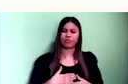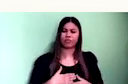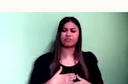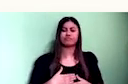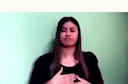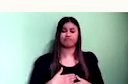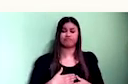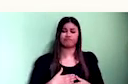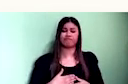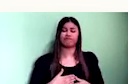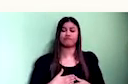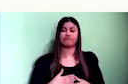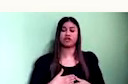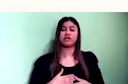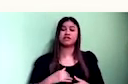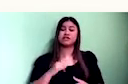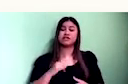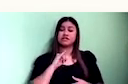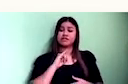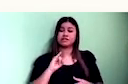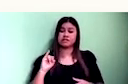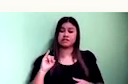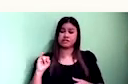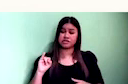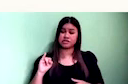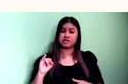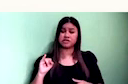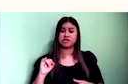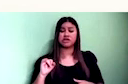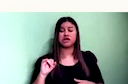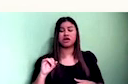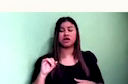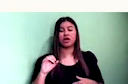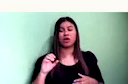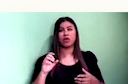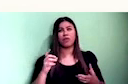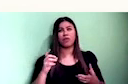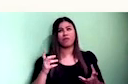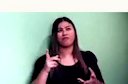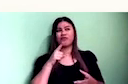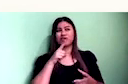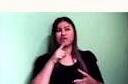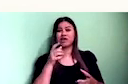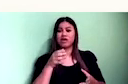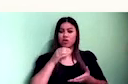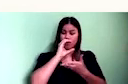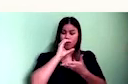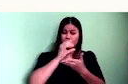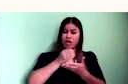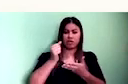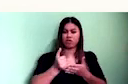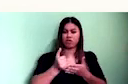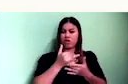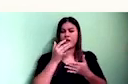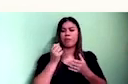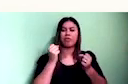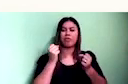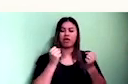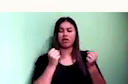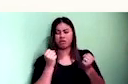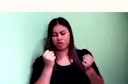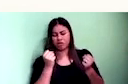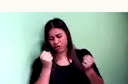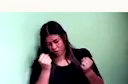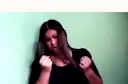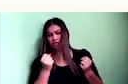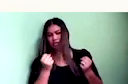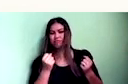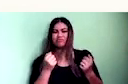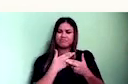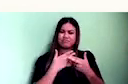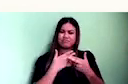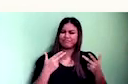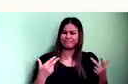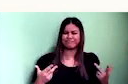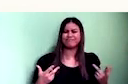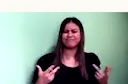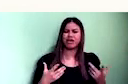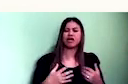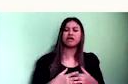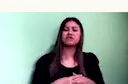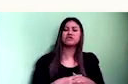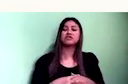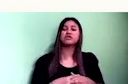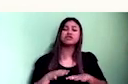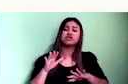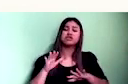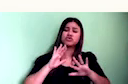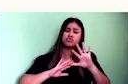problema na direção, né? Maquinário, esse tipo de coisa. E muito cuidado com medicamentos sedativos e